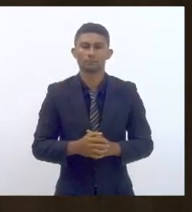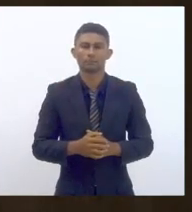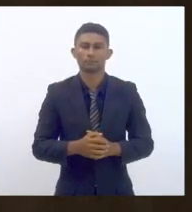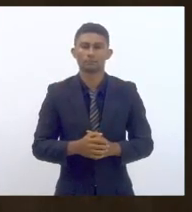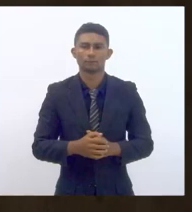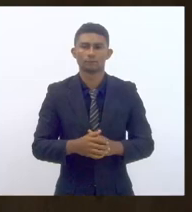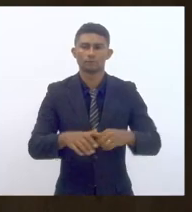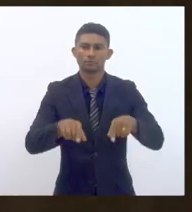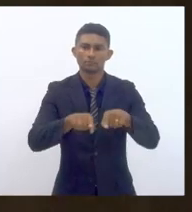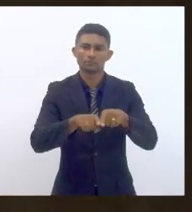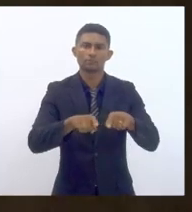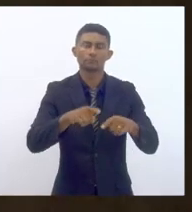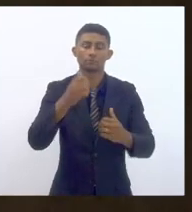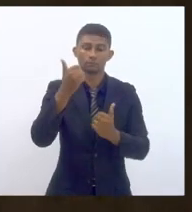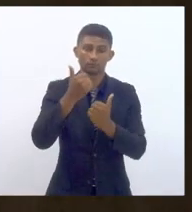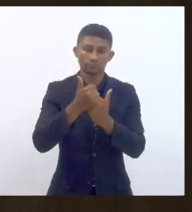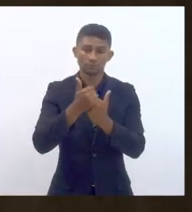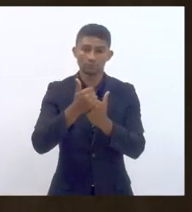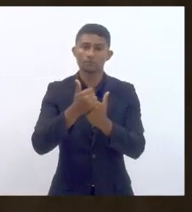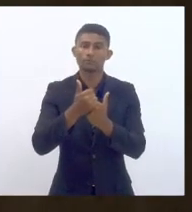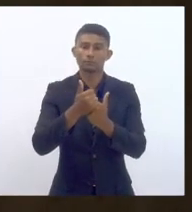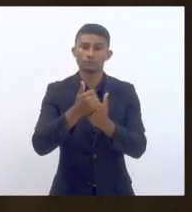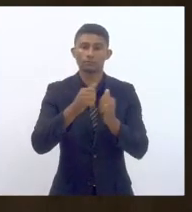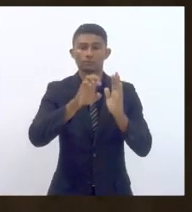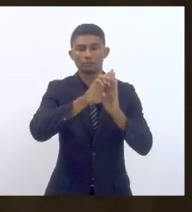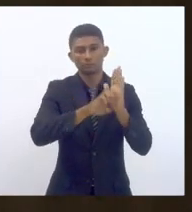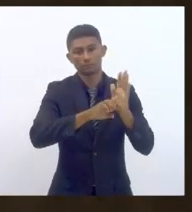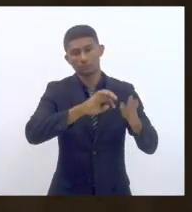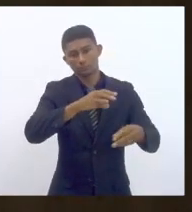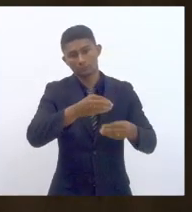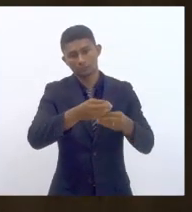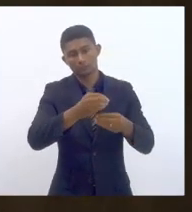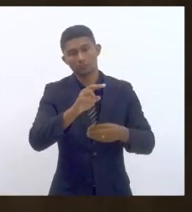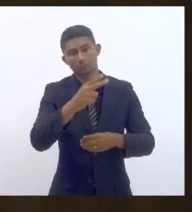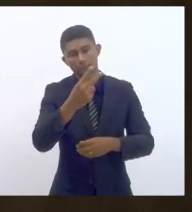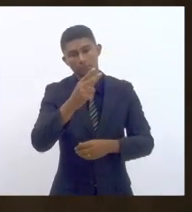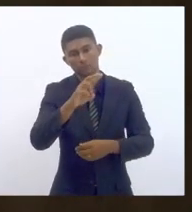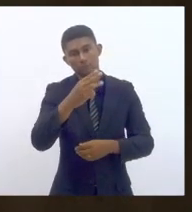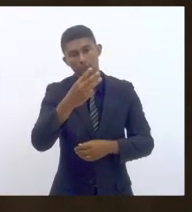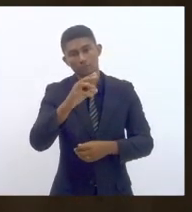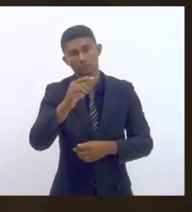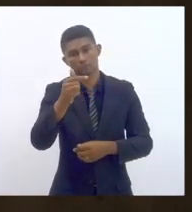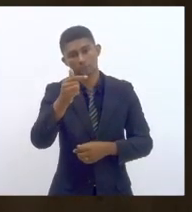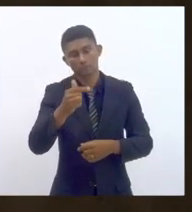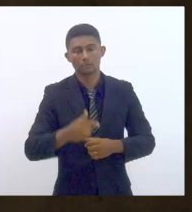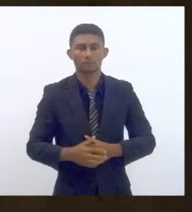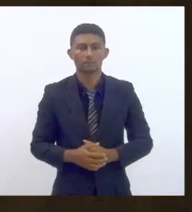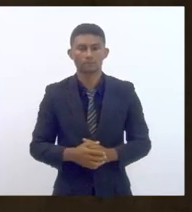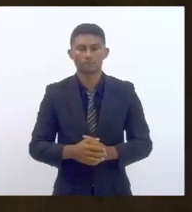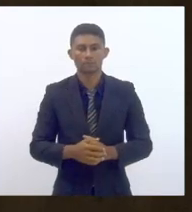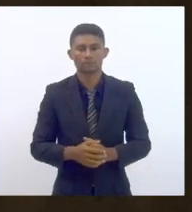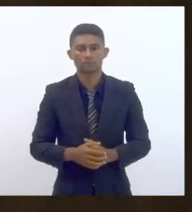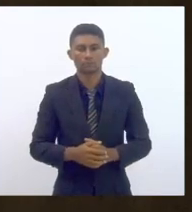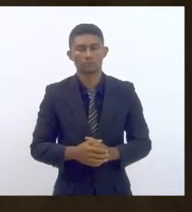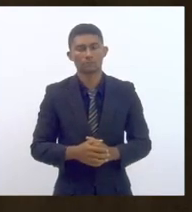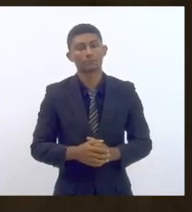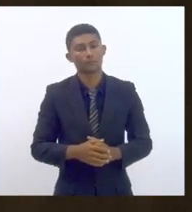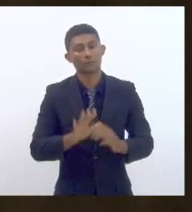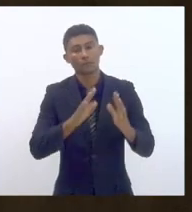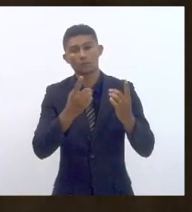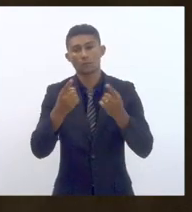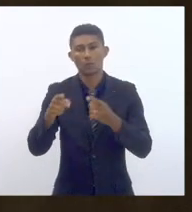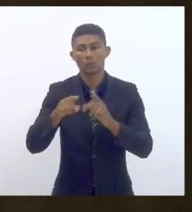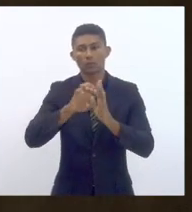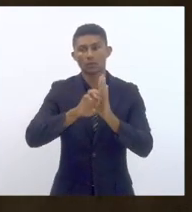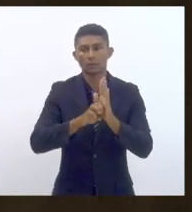favorável com subemenda aglutinativa 2, 3 e 7, contrários às